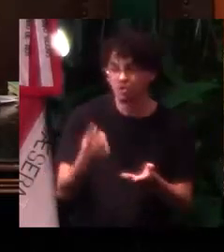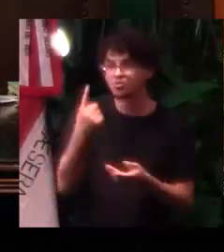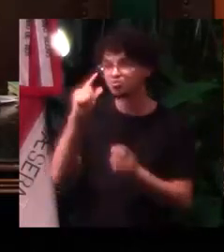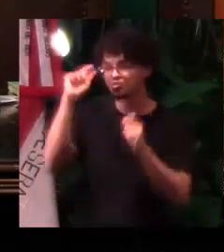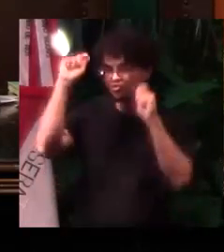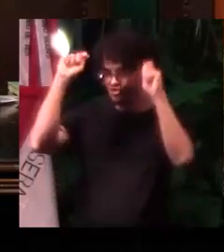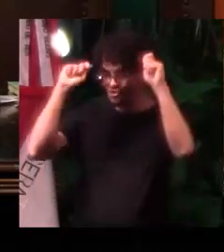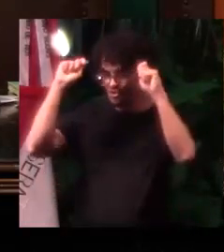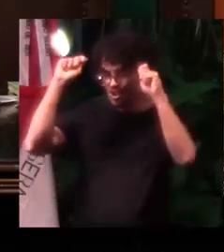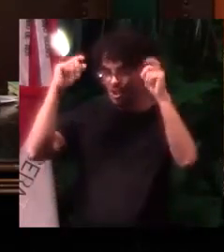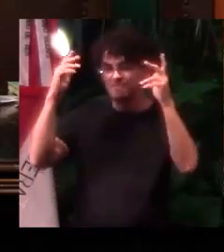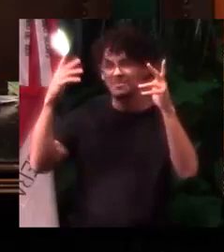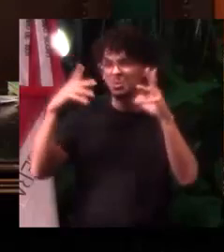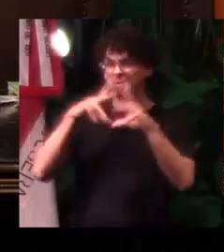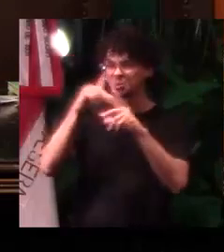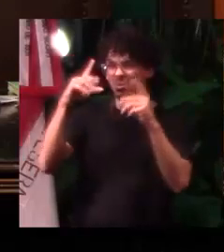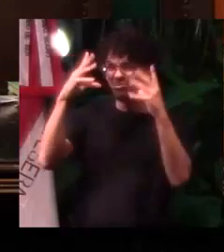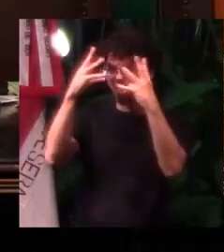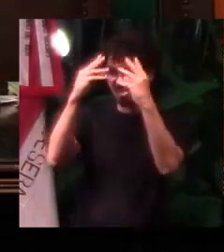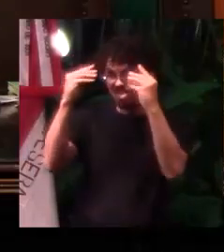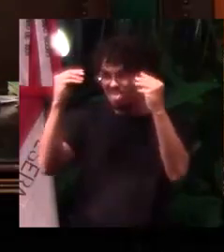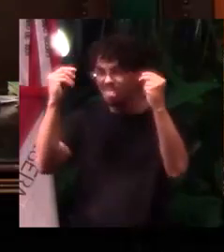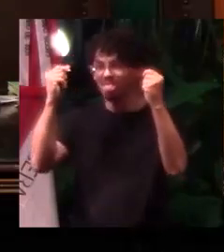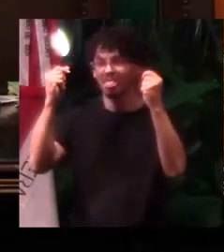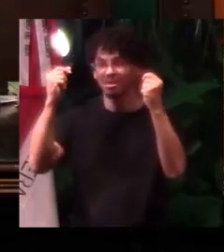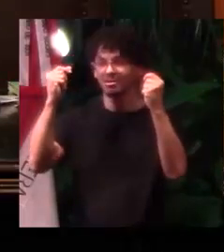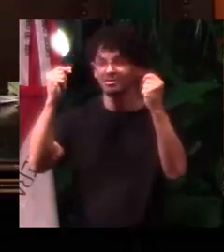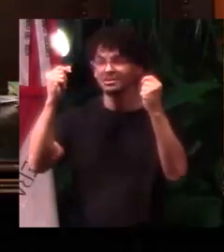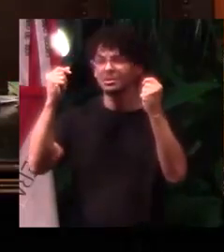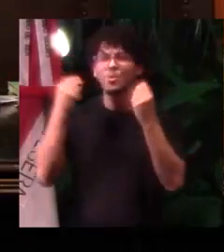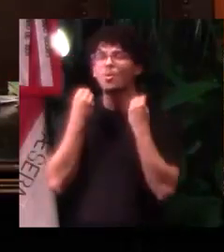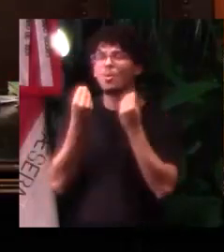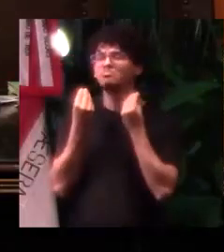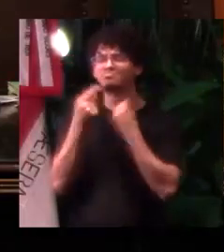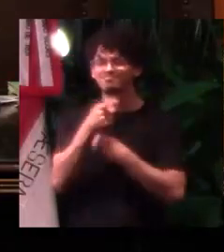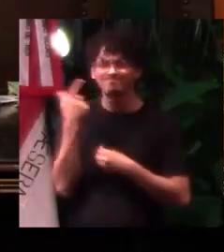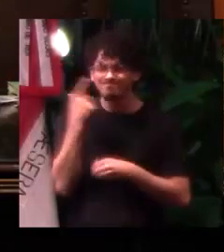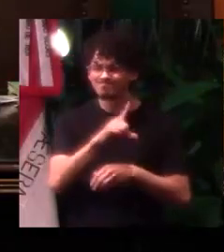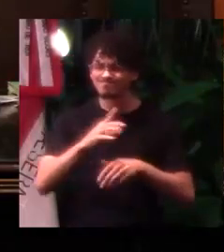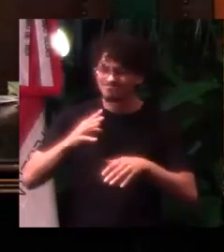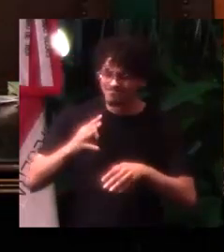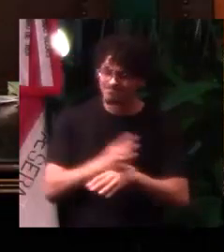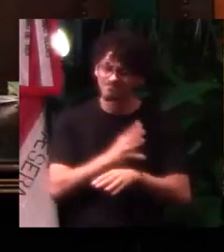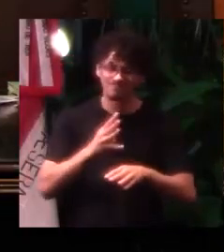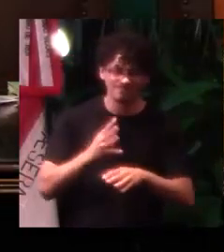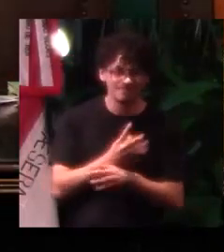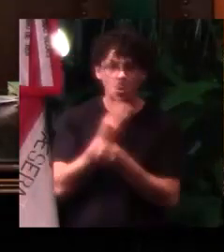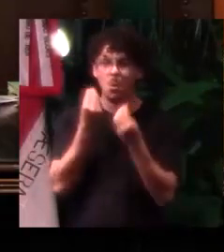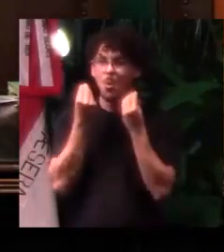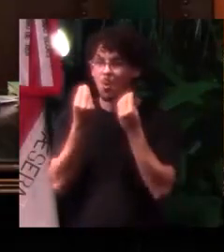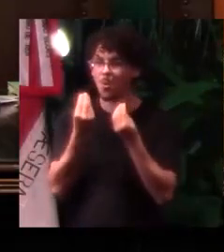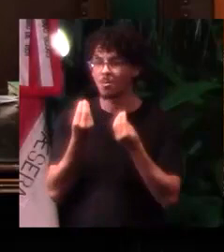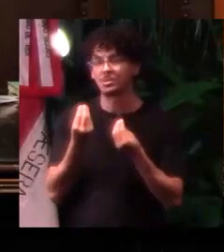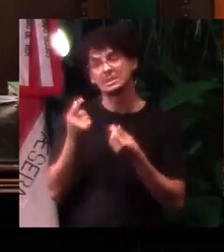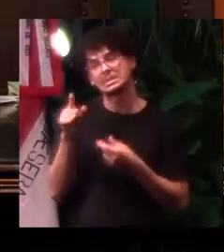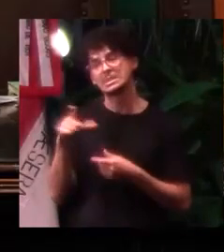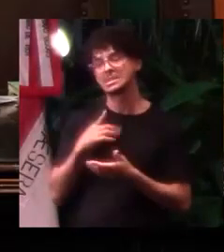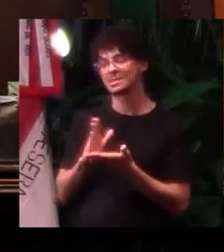chapéu já todo corroído na cabeça. Como que ele aguentava, como que ele suportava, esse